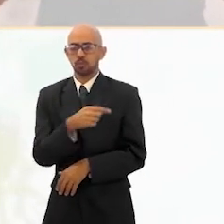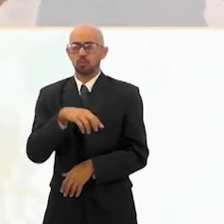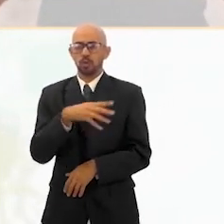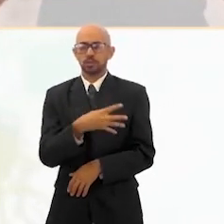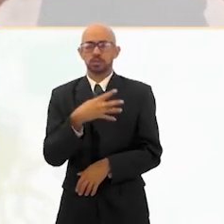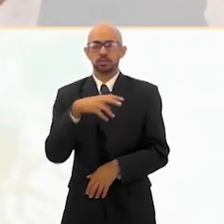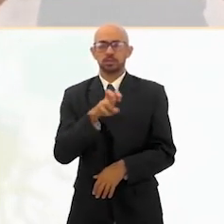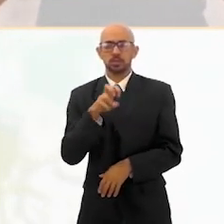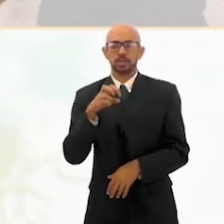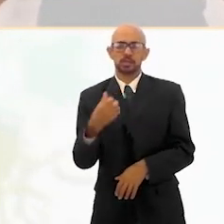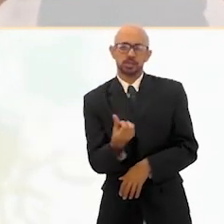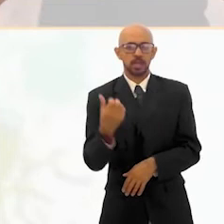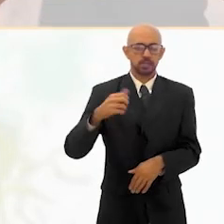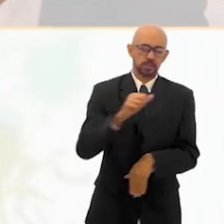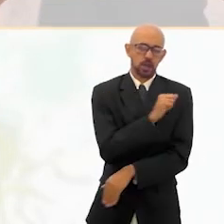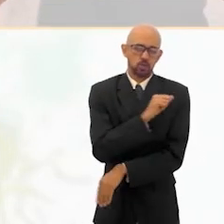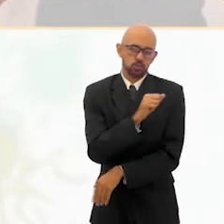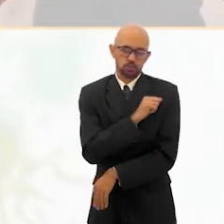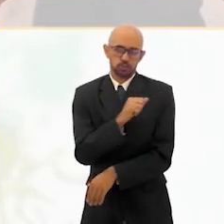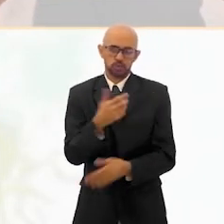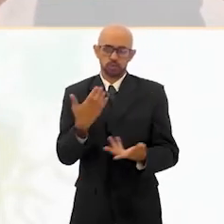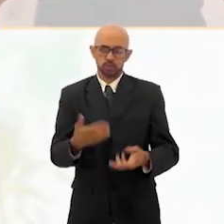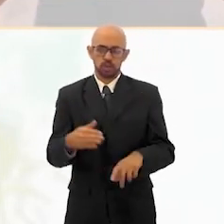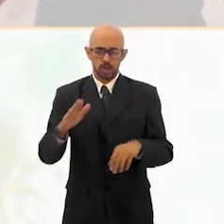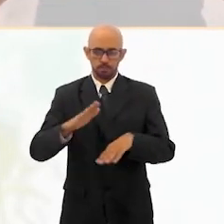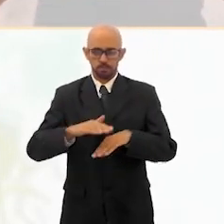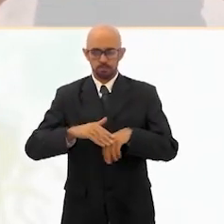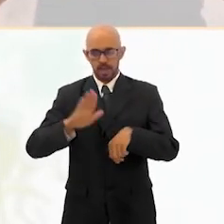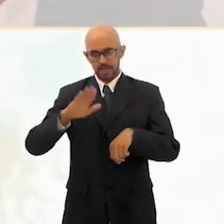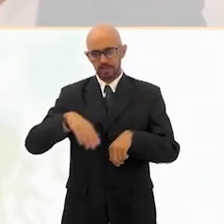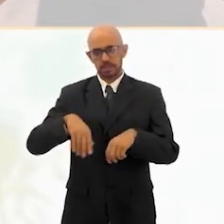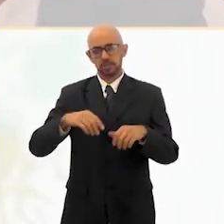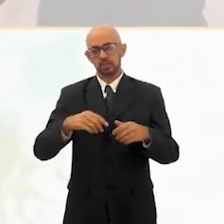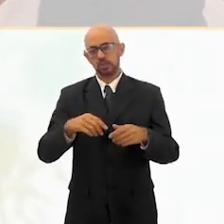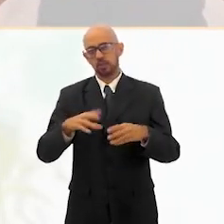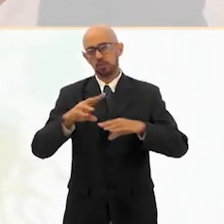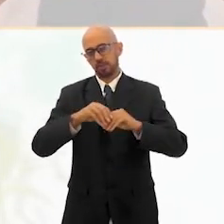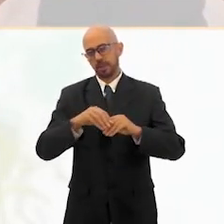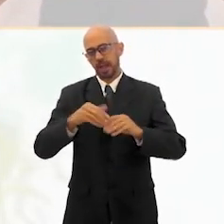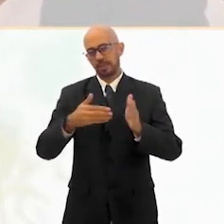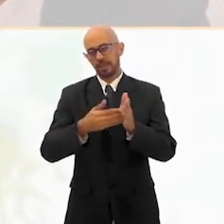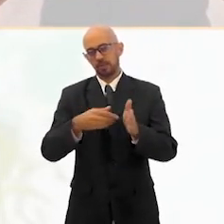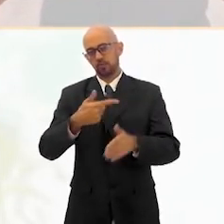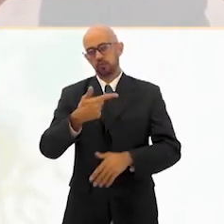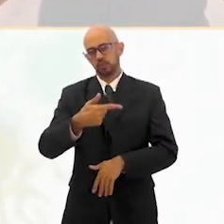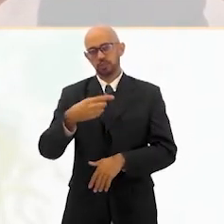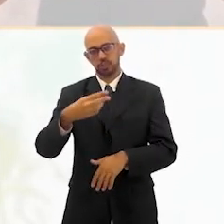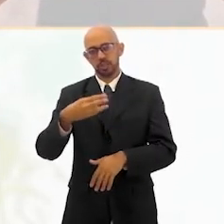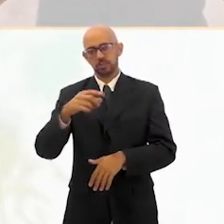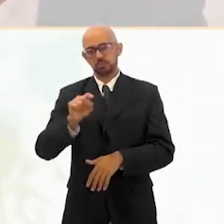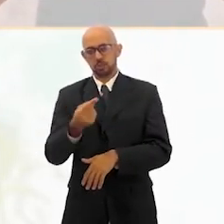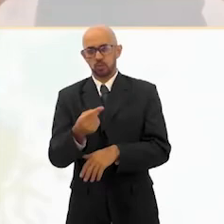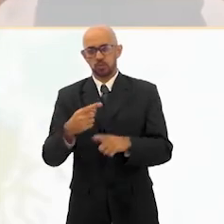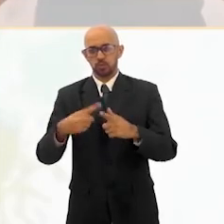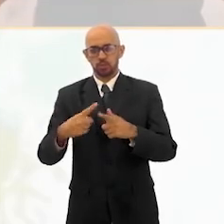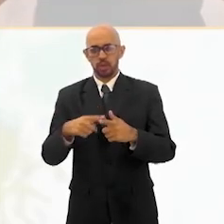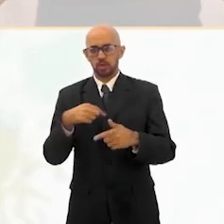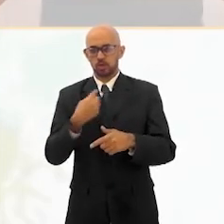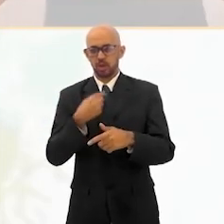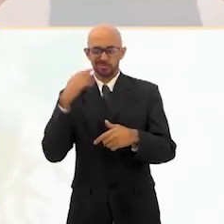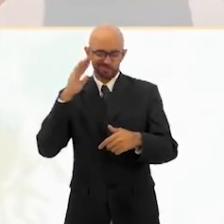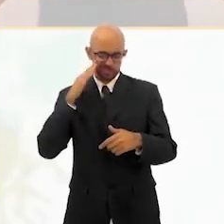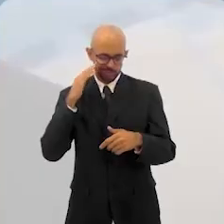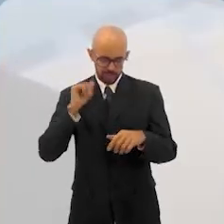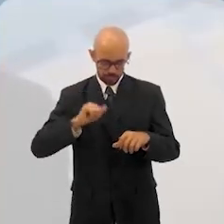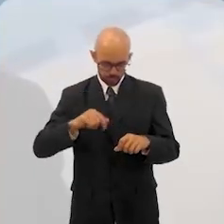17.456 estudantes e a gente quer chegar, aumentar aí para chegar a 23 mil, né? É, Uau. por quê? Porque a gente entende que